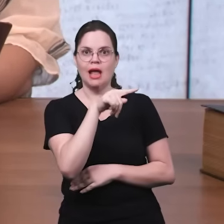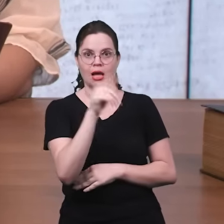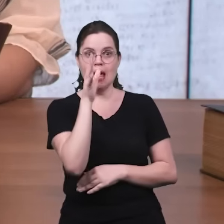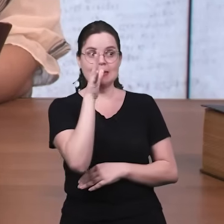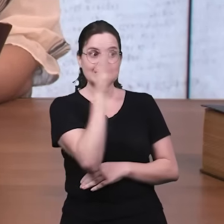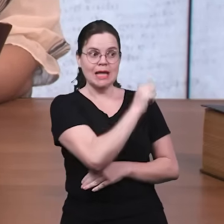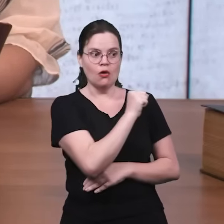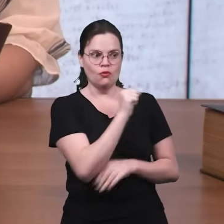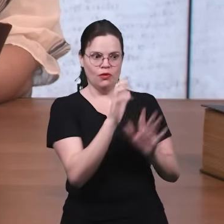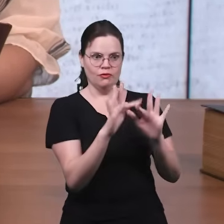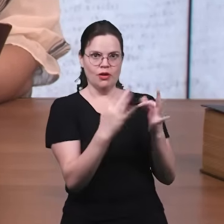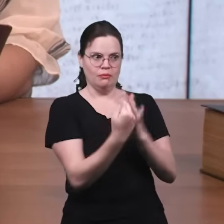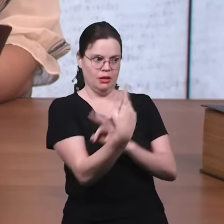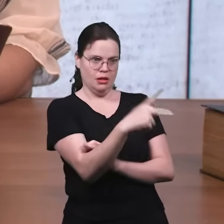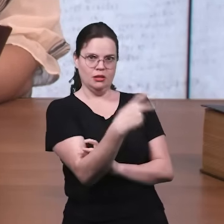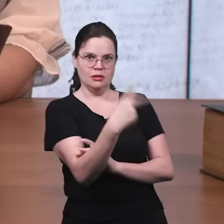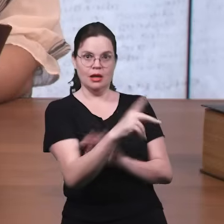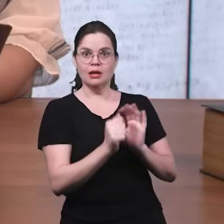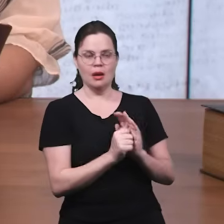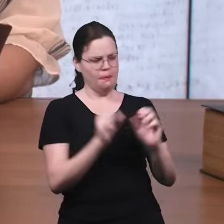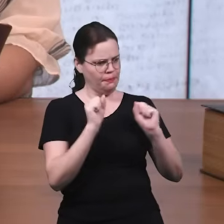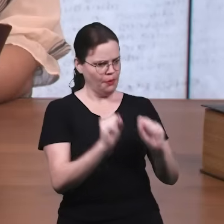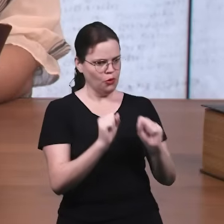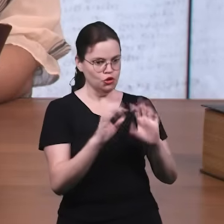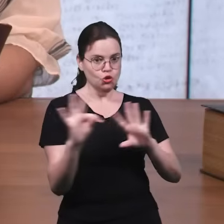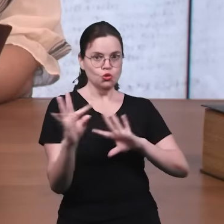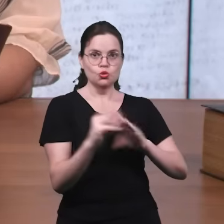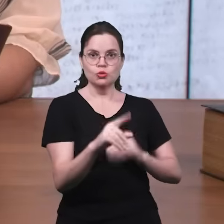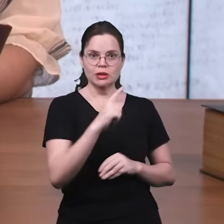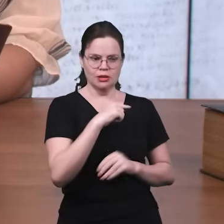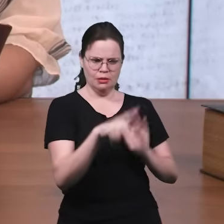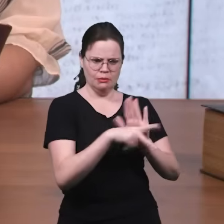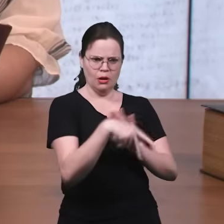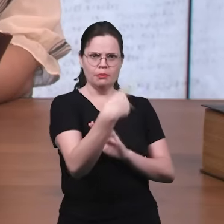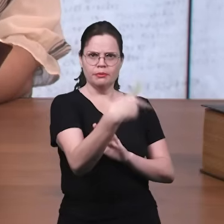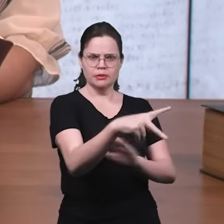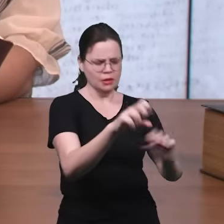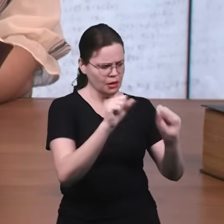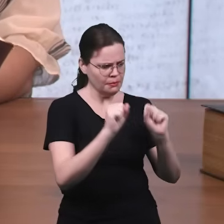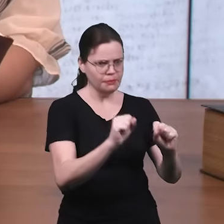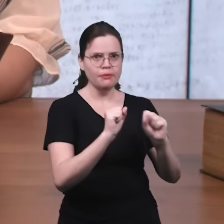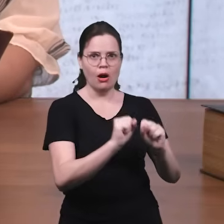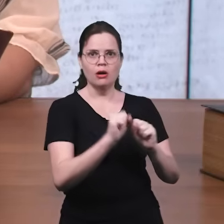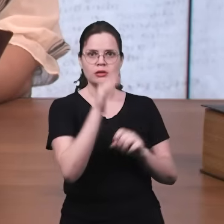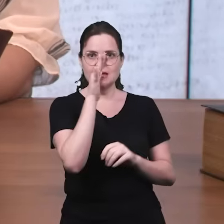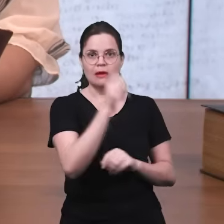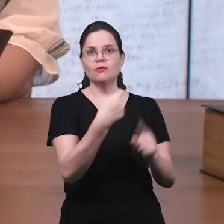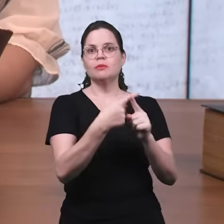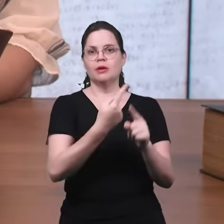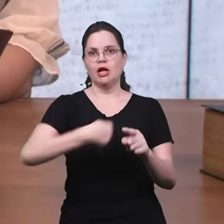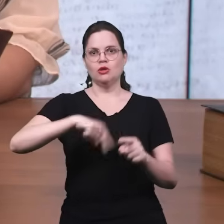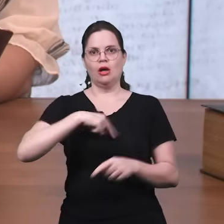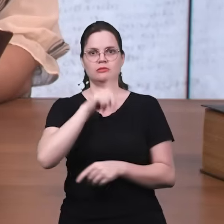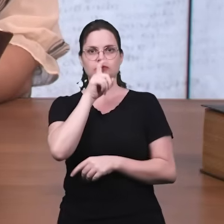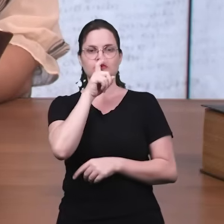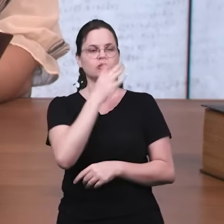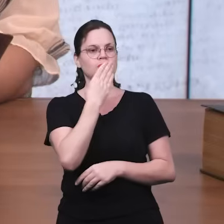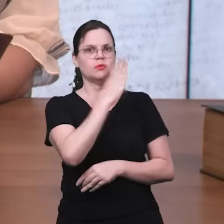tirai de lá a mulher com tudo quanto tiver, como lhes tendes